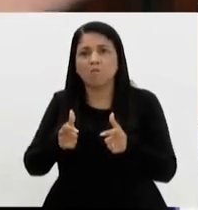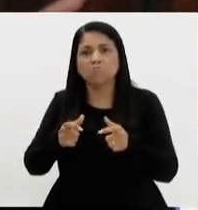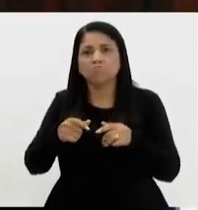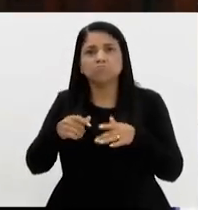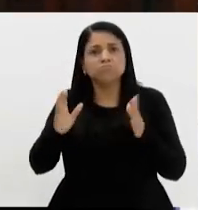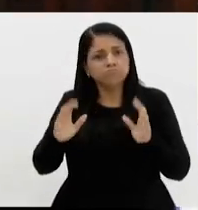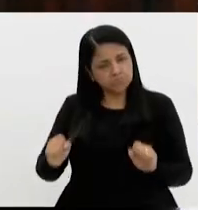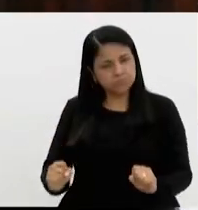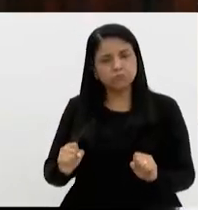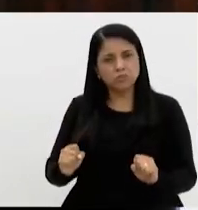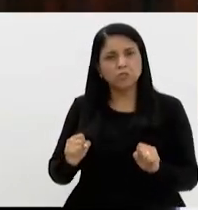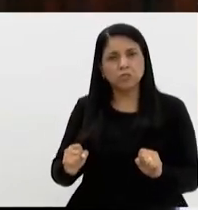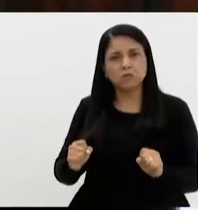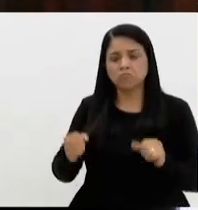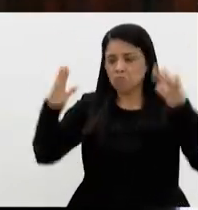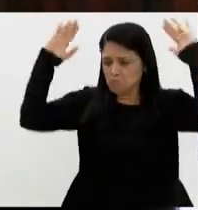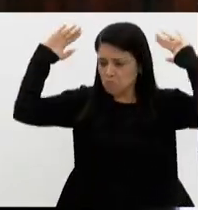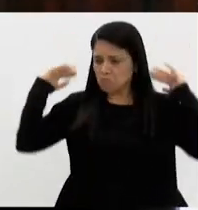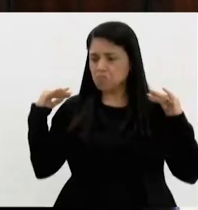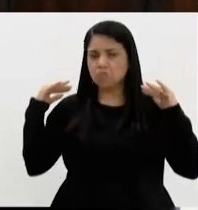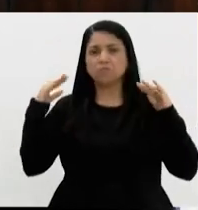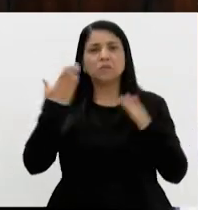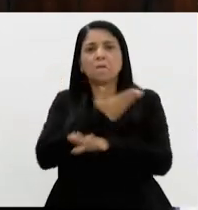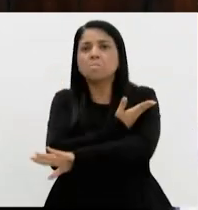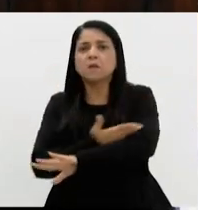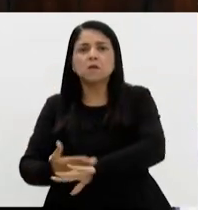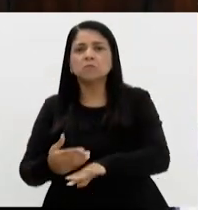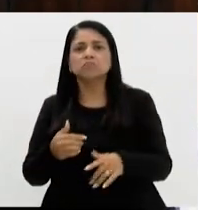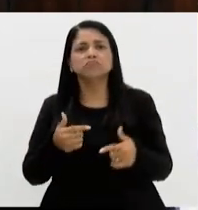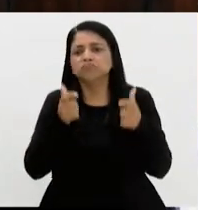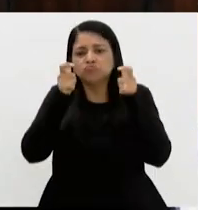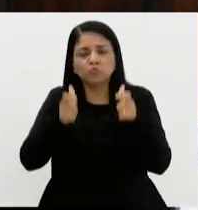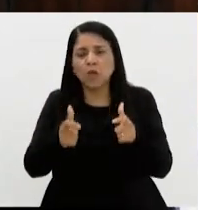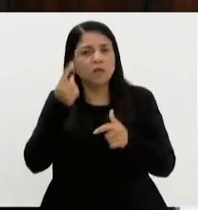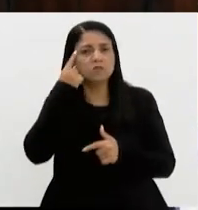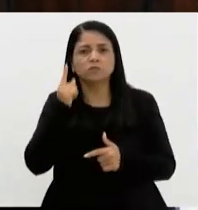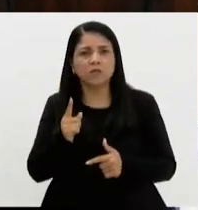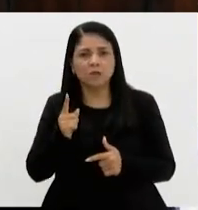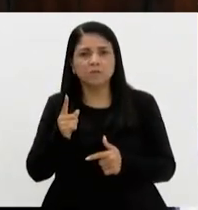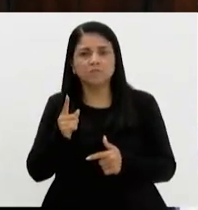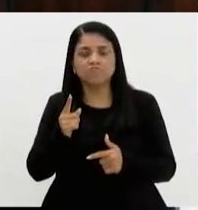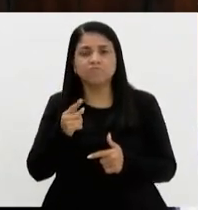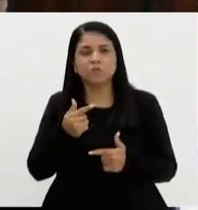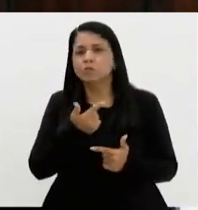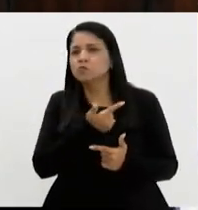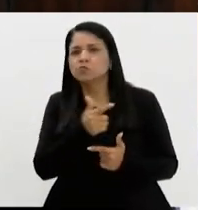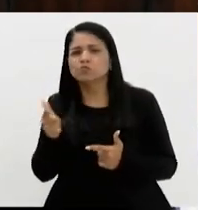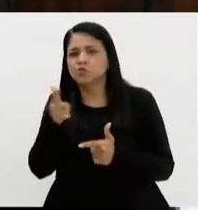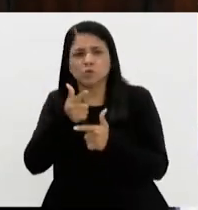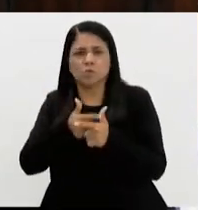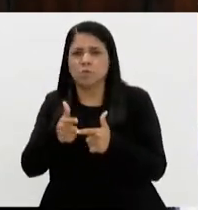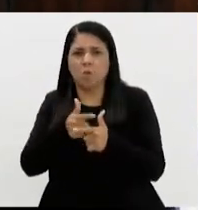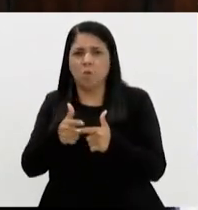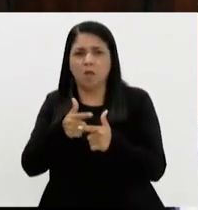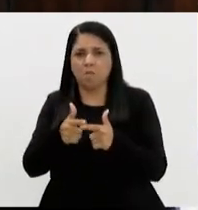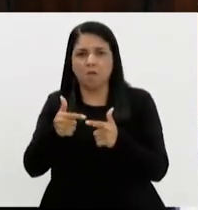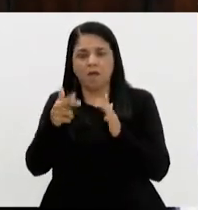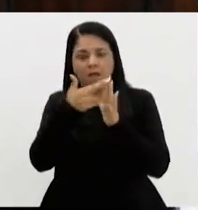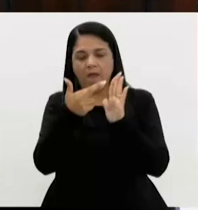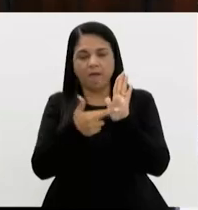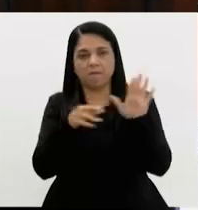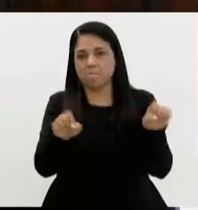branco e a gente nem ia saber onde é que ele tava e que com isso a gente não tinha a violação daquele parâmetro que norteia o